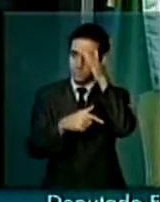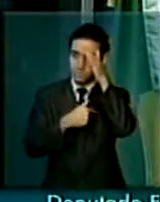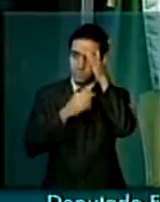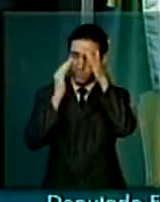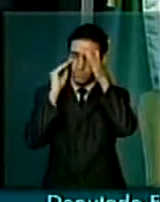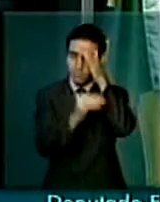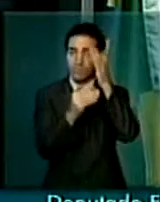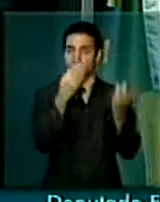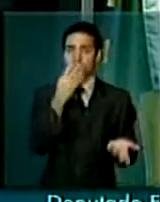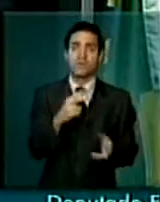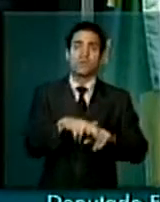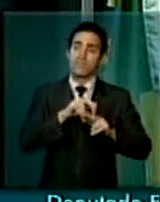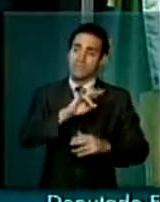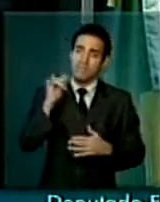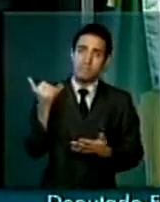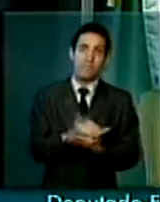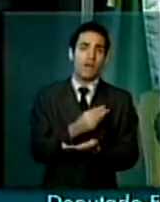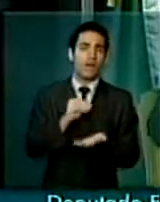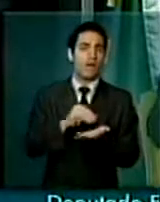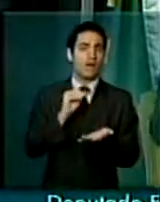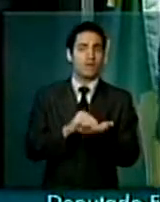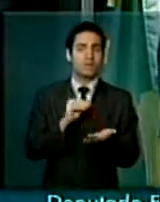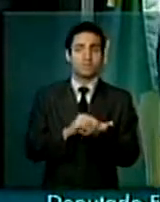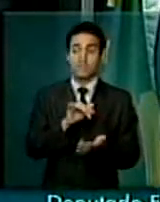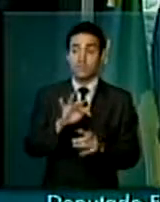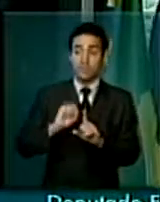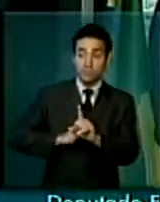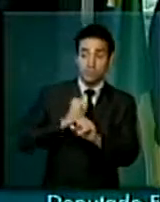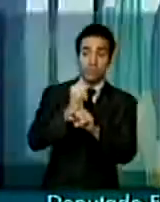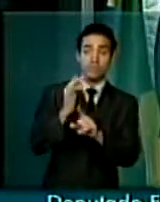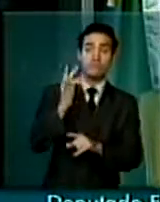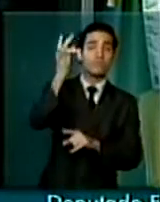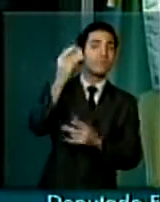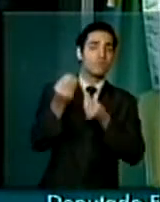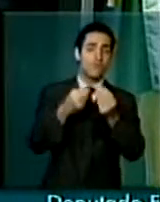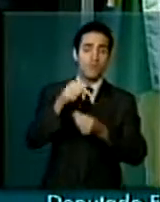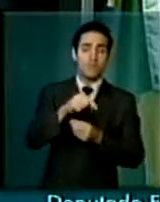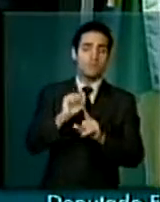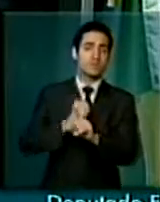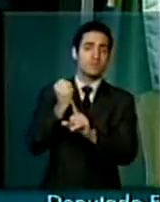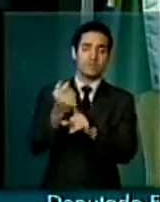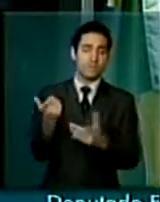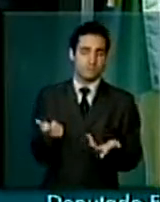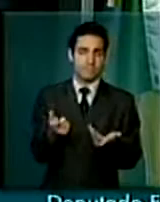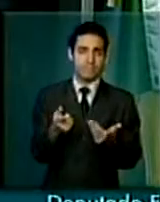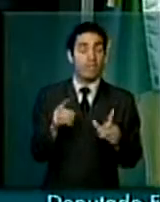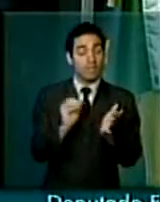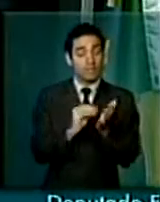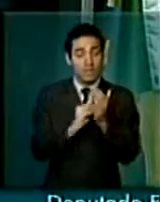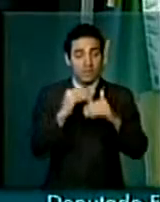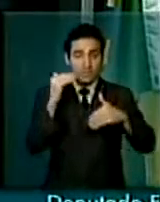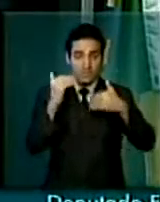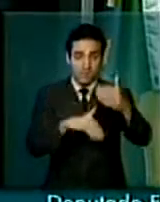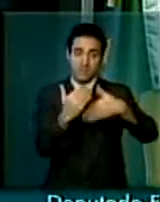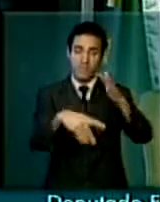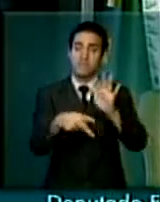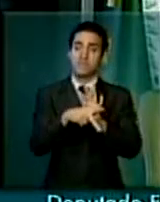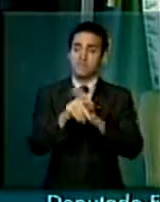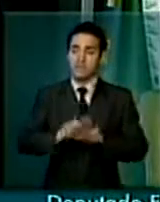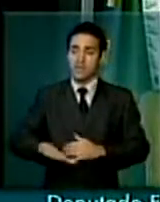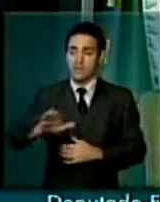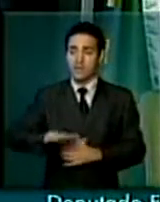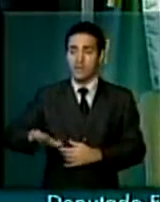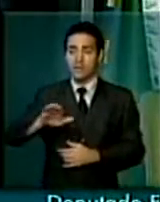comprometendo radicalmente o nosso futuro como sociedade. E o desenvolvimento de cada criança